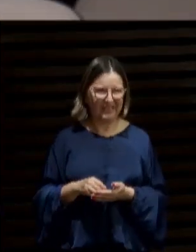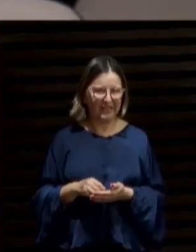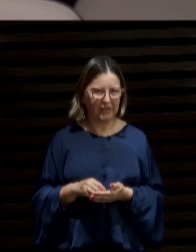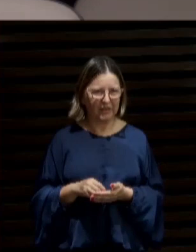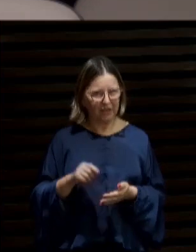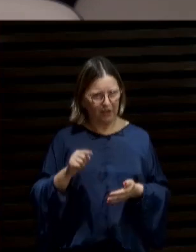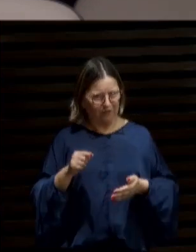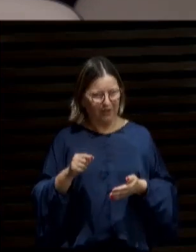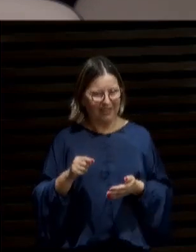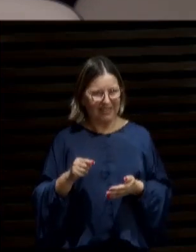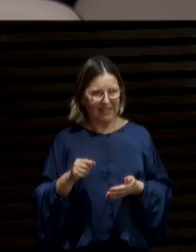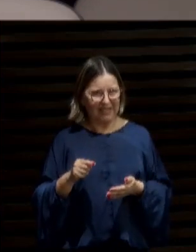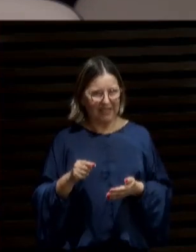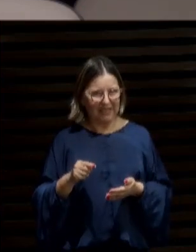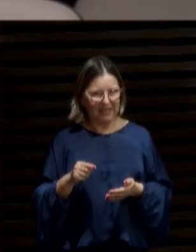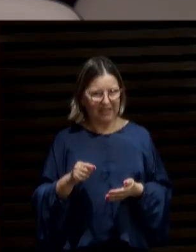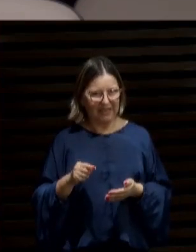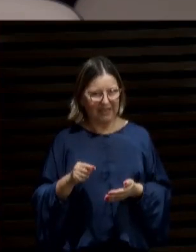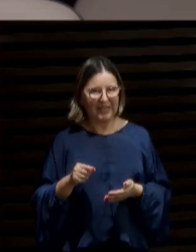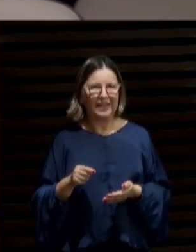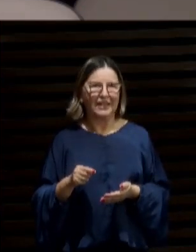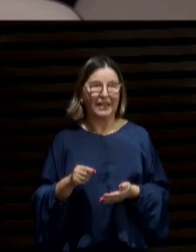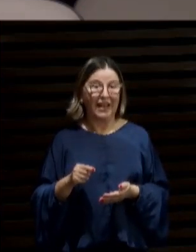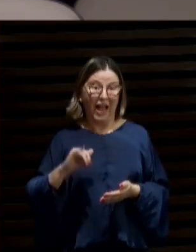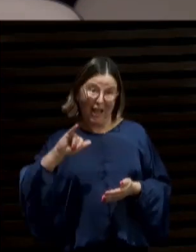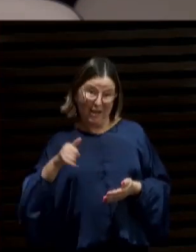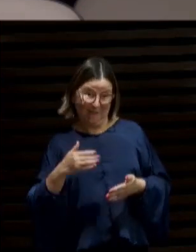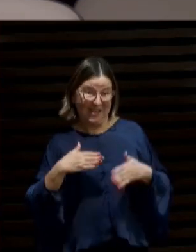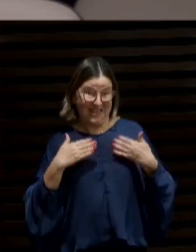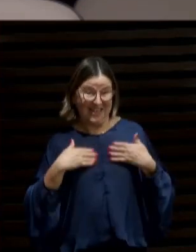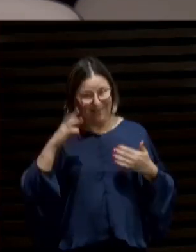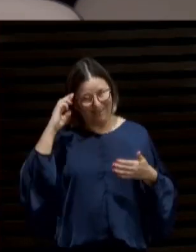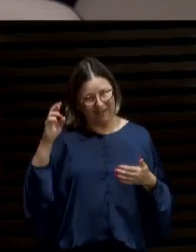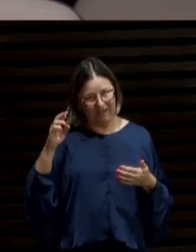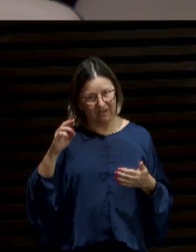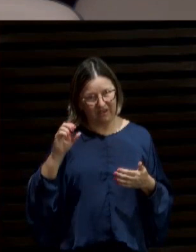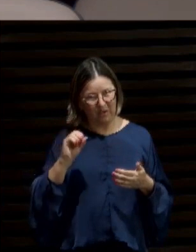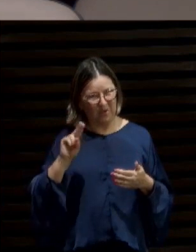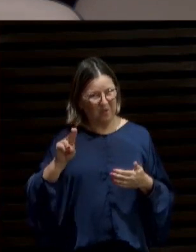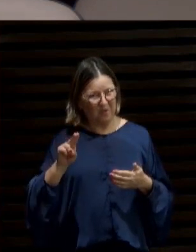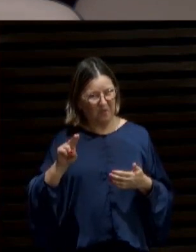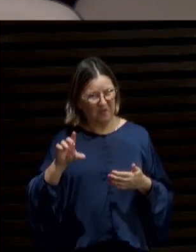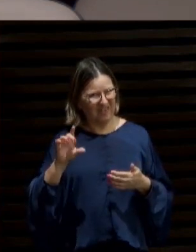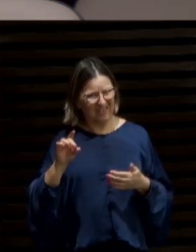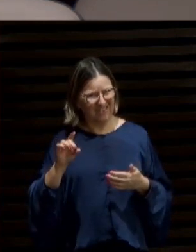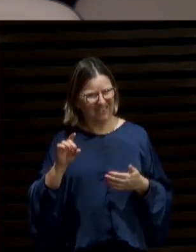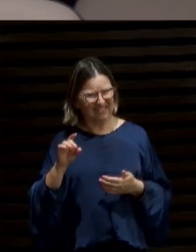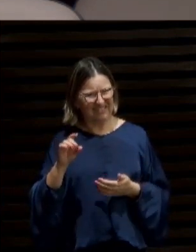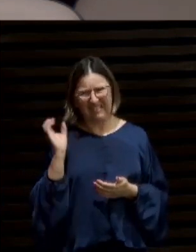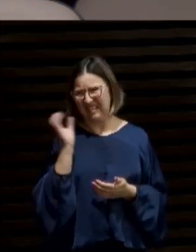Você usufrui da alegria do Senhor? Ou essa alegria é só momentânea em alguma